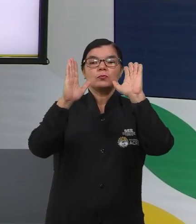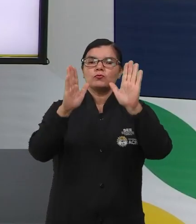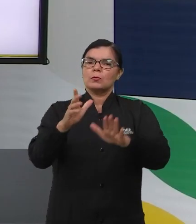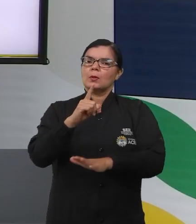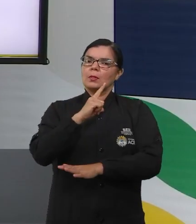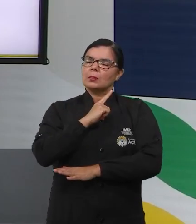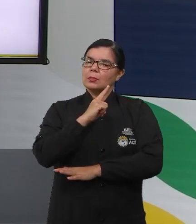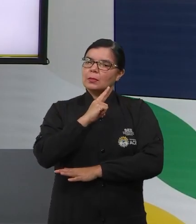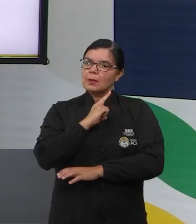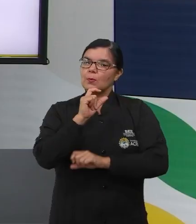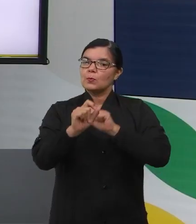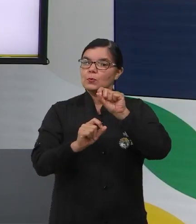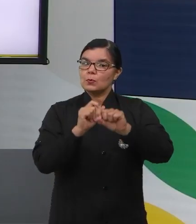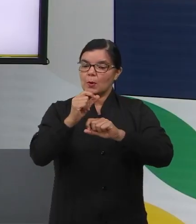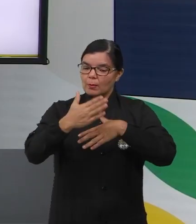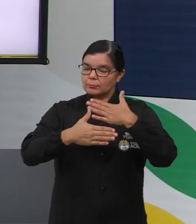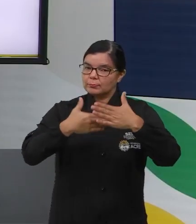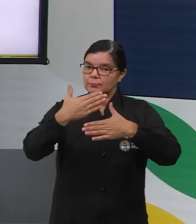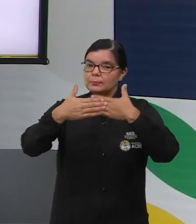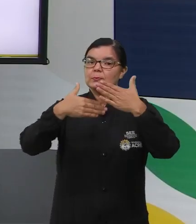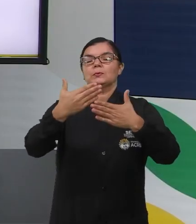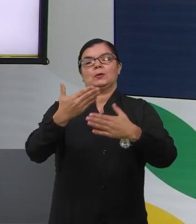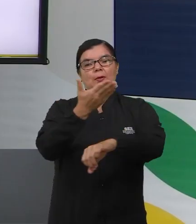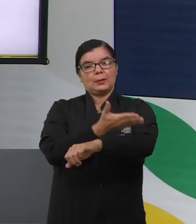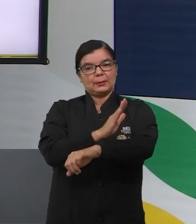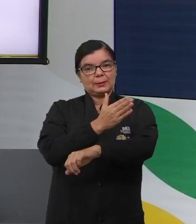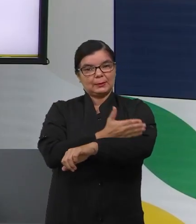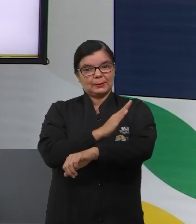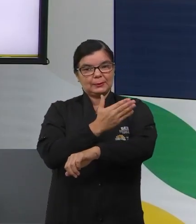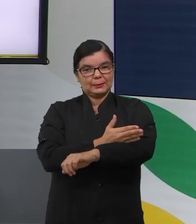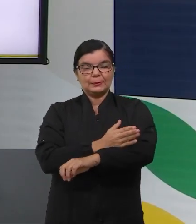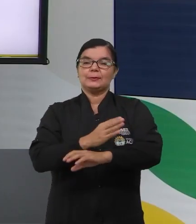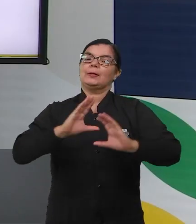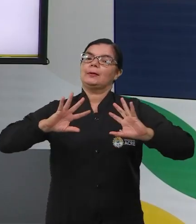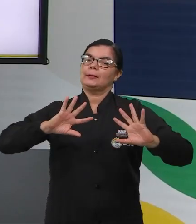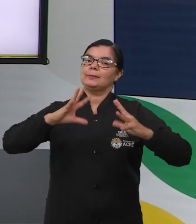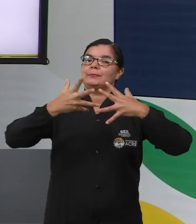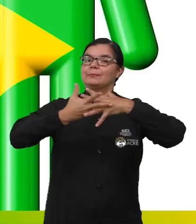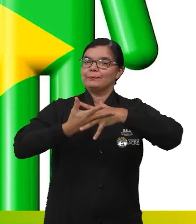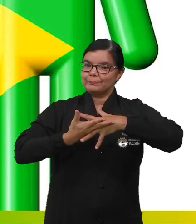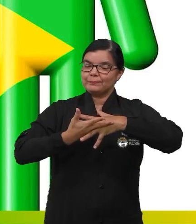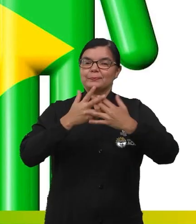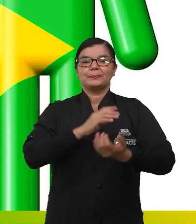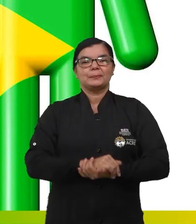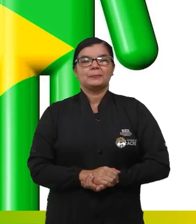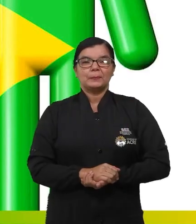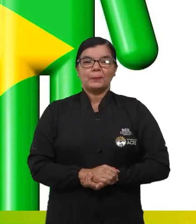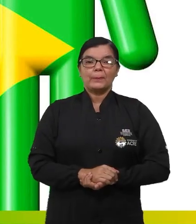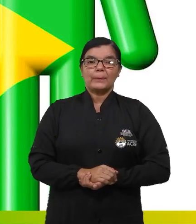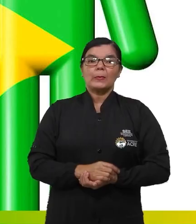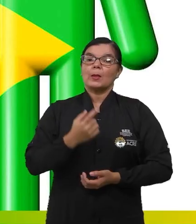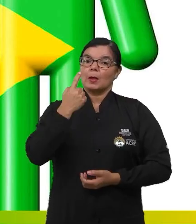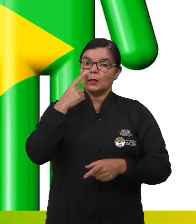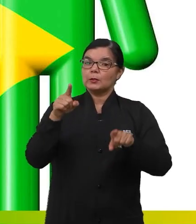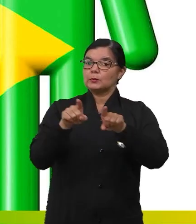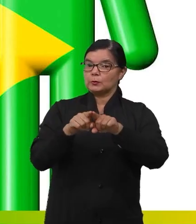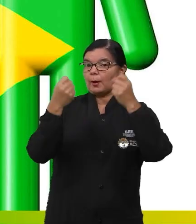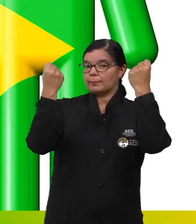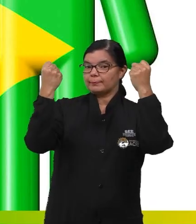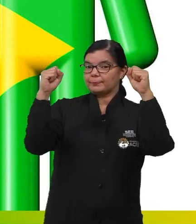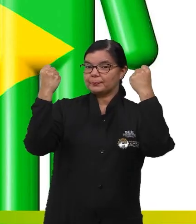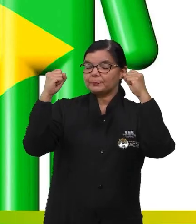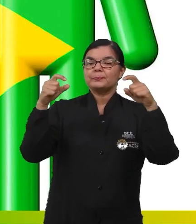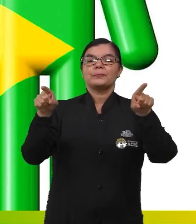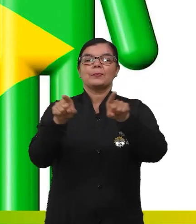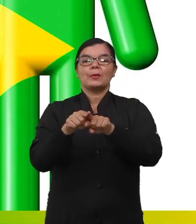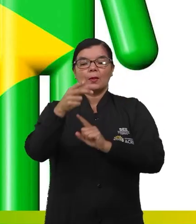como um instrumento para desenvolvimento da prática da cidadania. Isso mesmo. Então vamos avançar aqui, ó. Através da atividade física,